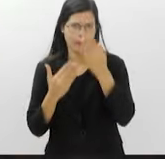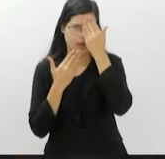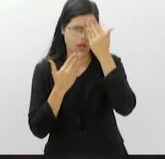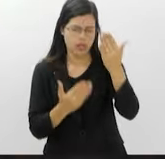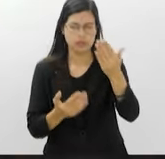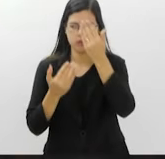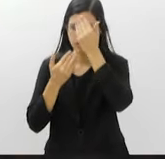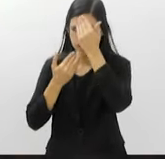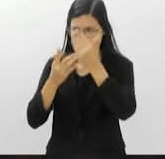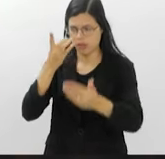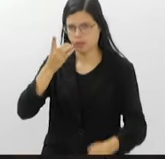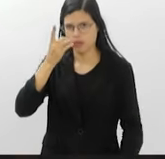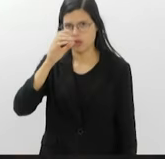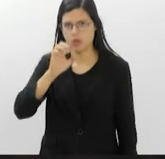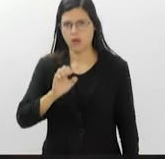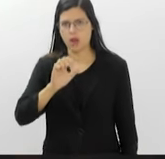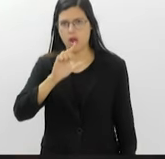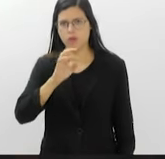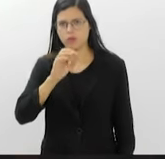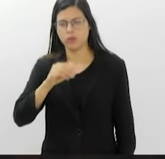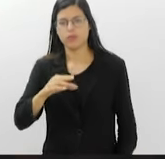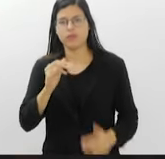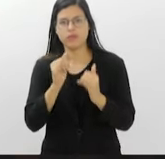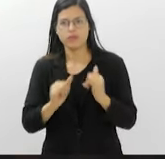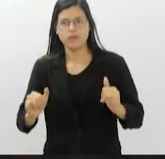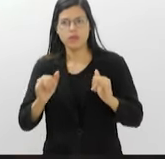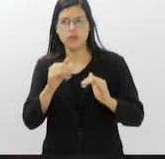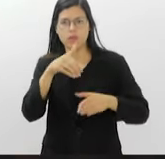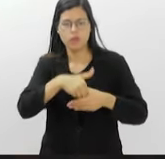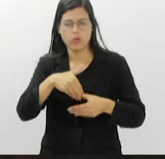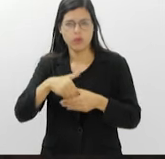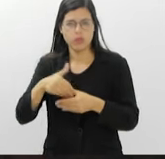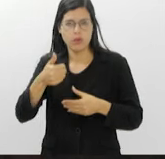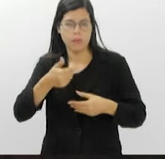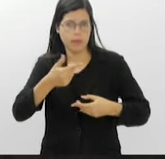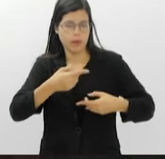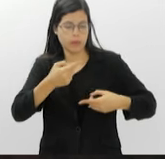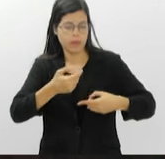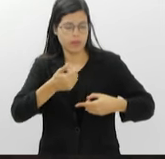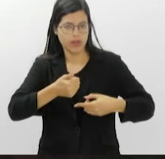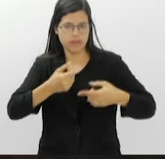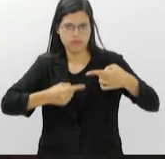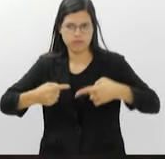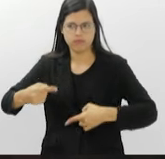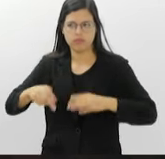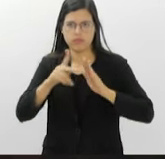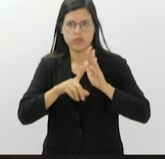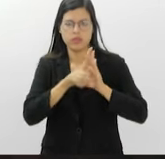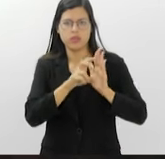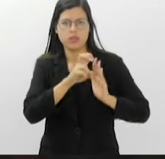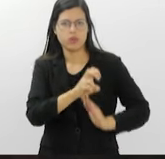deputado Elton Cristo. Anuncio em votação, em primeira discussão, o projeto de lei número